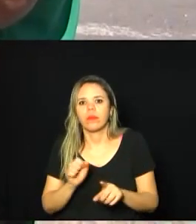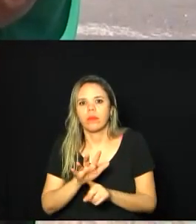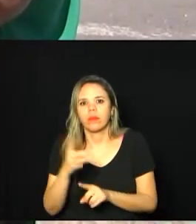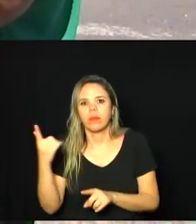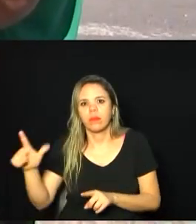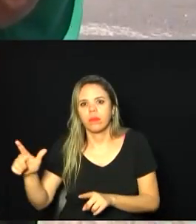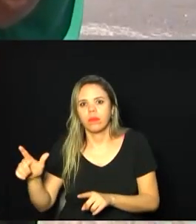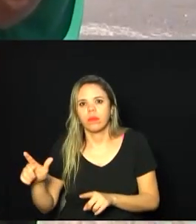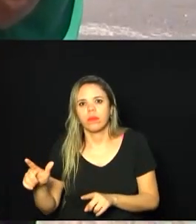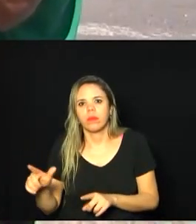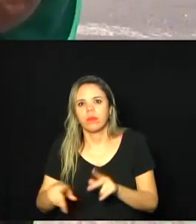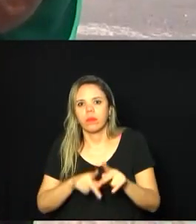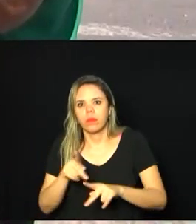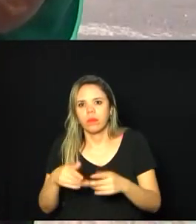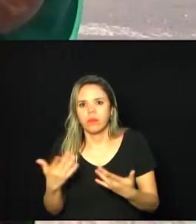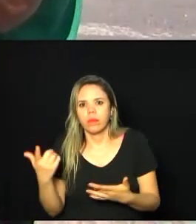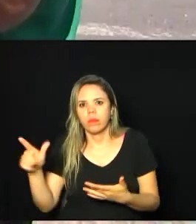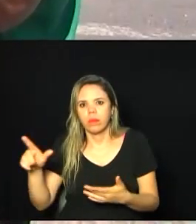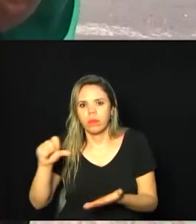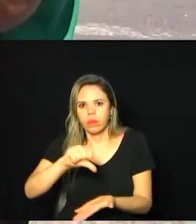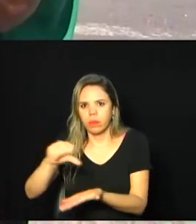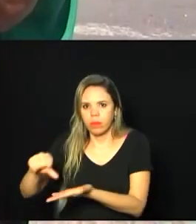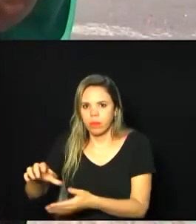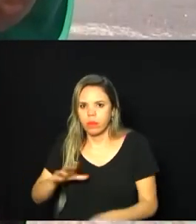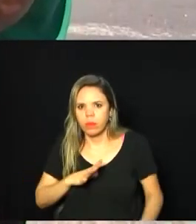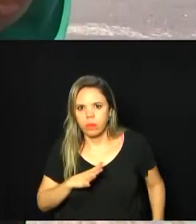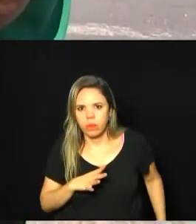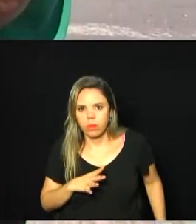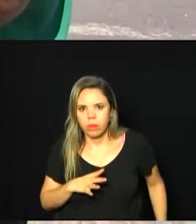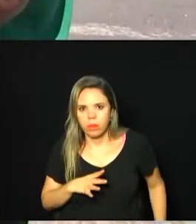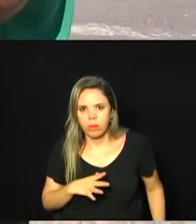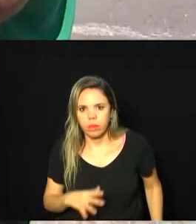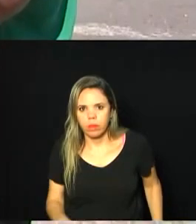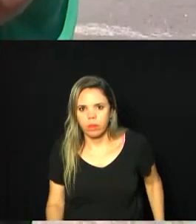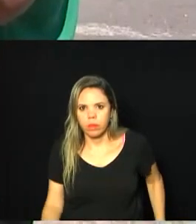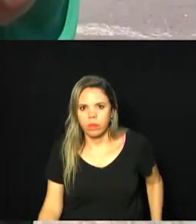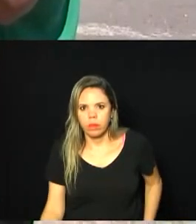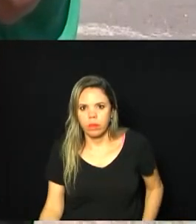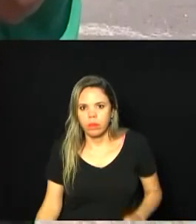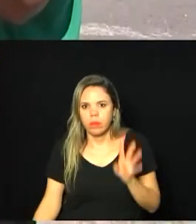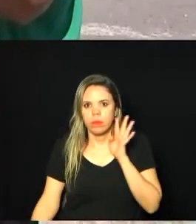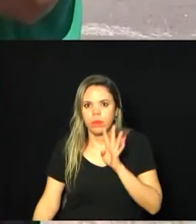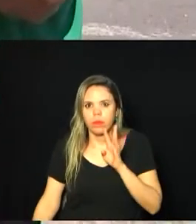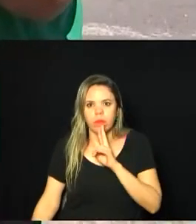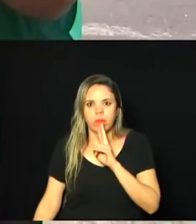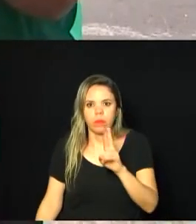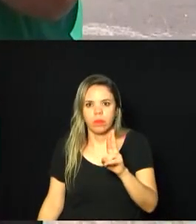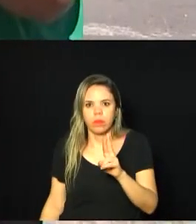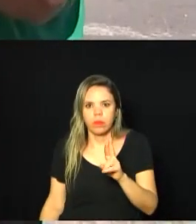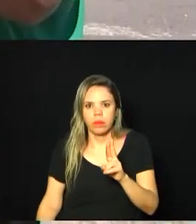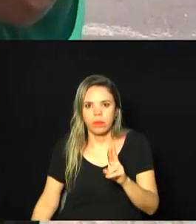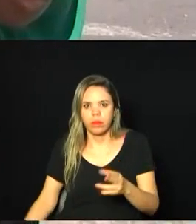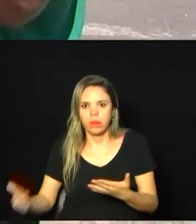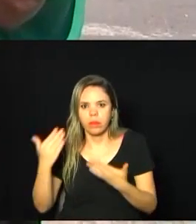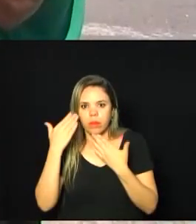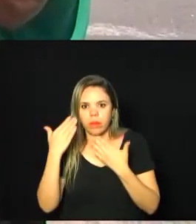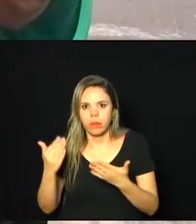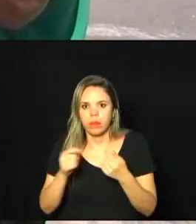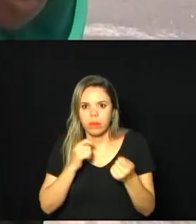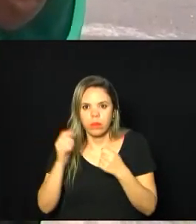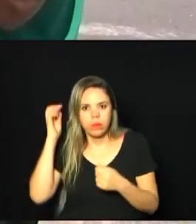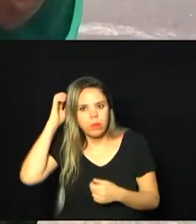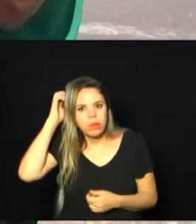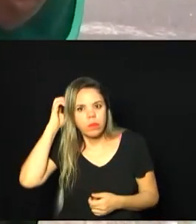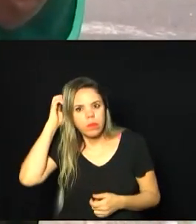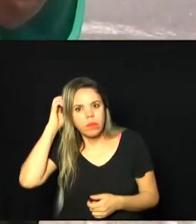outro público de outras regiões da cidade, inclusive. Legal, tá respondido. Então, Nilza, obrigada pela sua